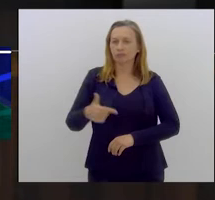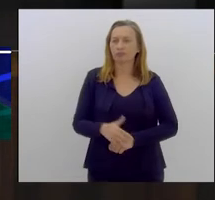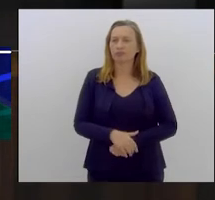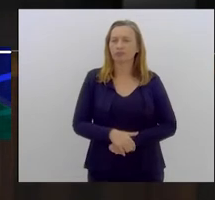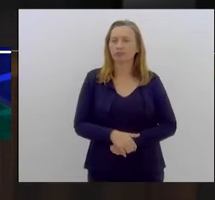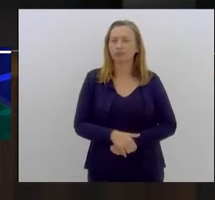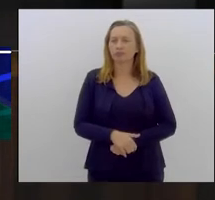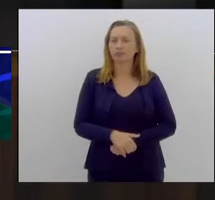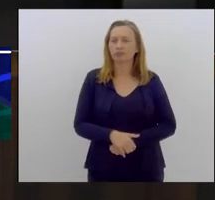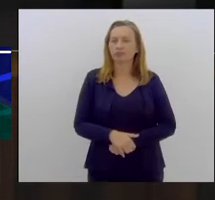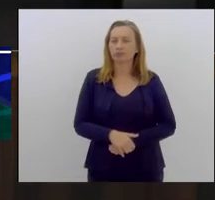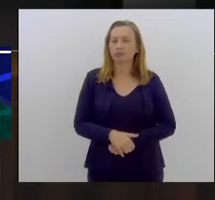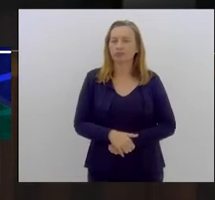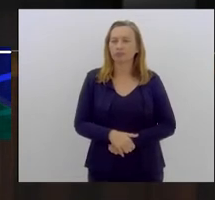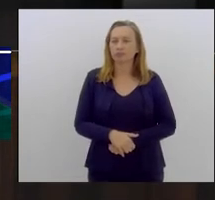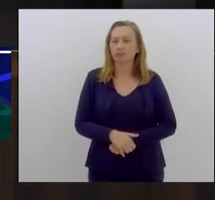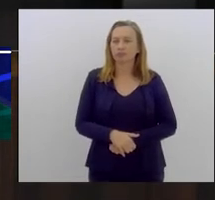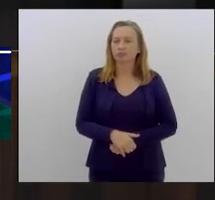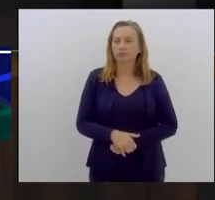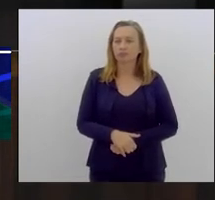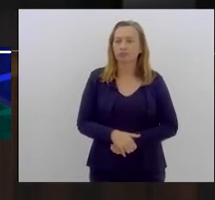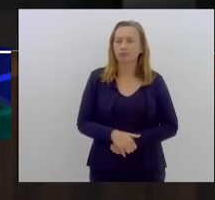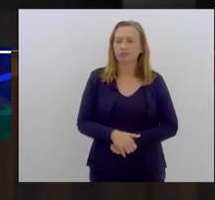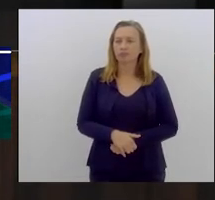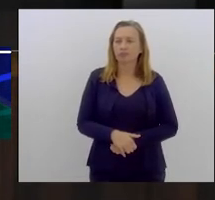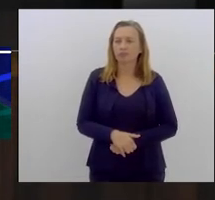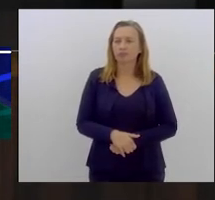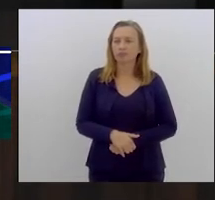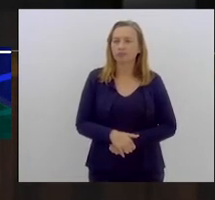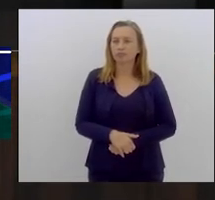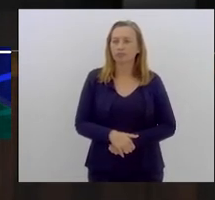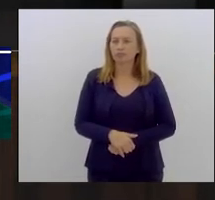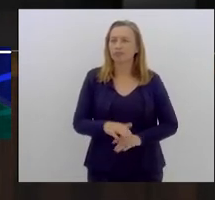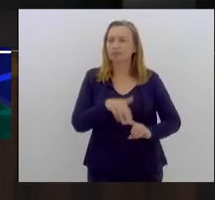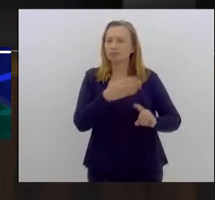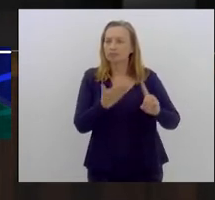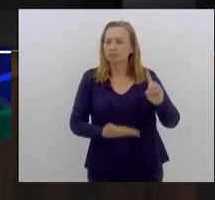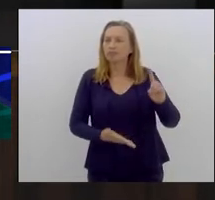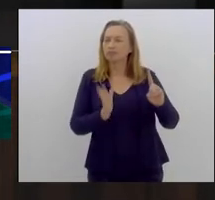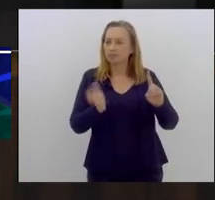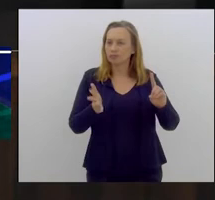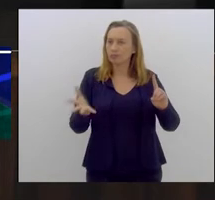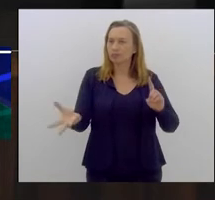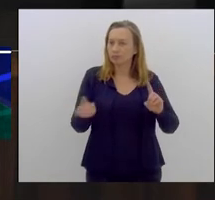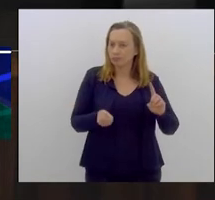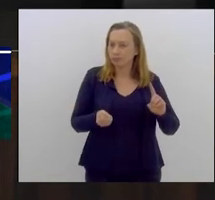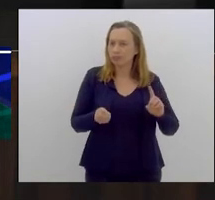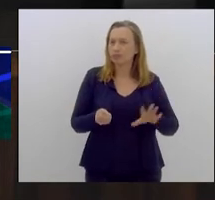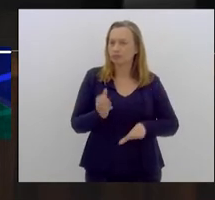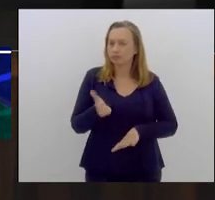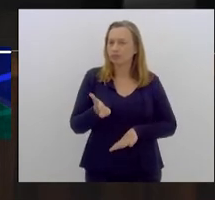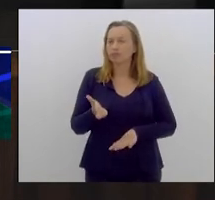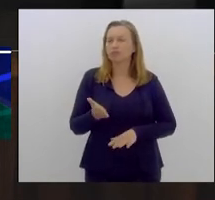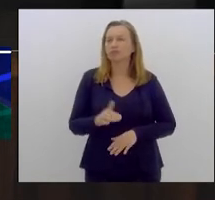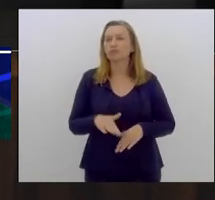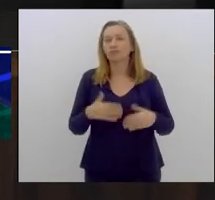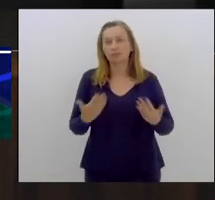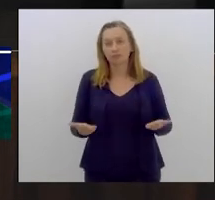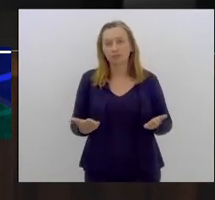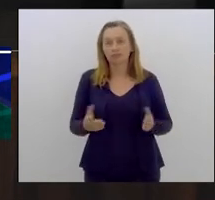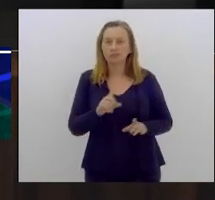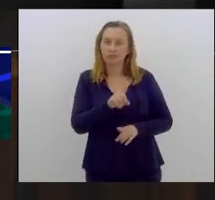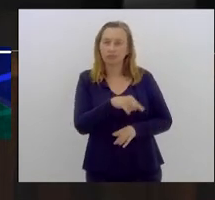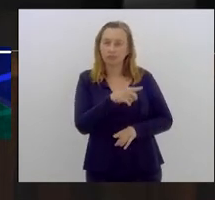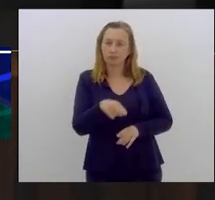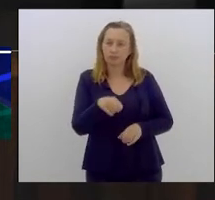Chama os trabalhos à ordem, segundo a autora, a homenageada já havia recebido essa homenagem. Então, a gente